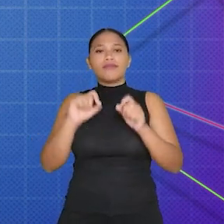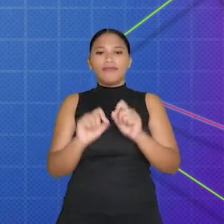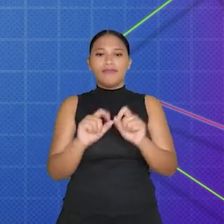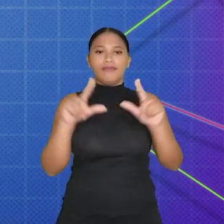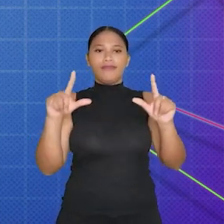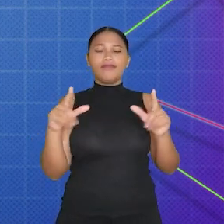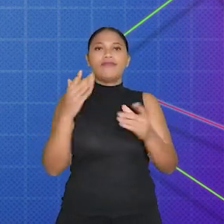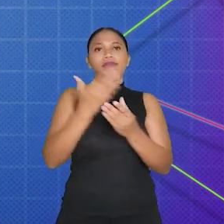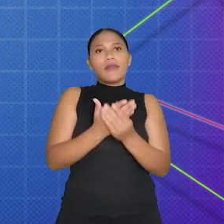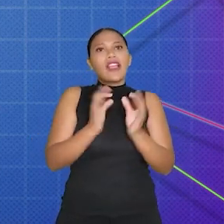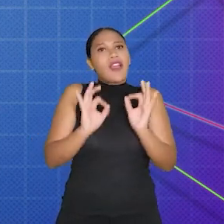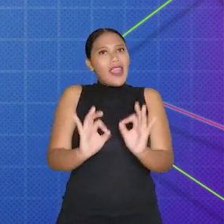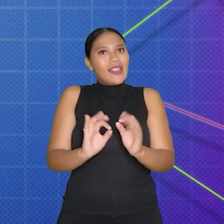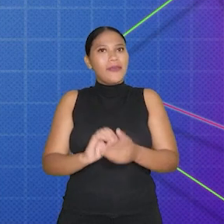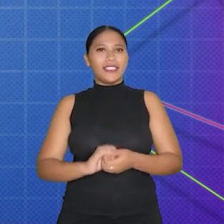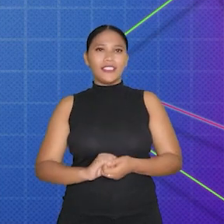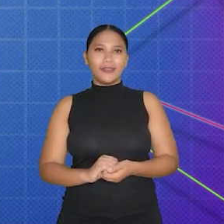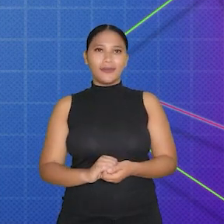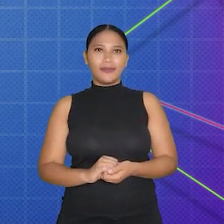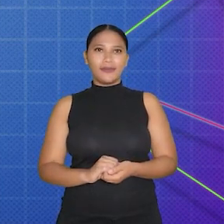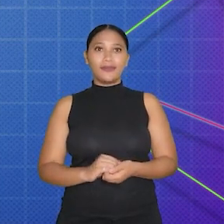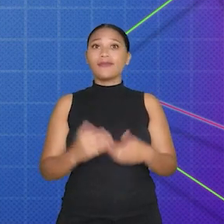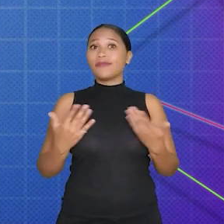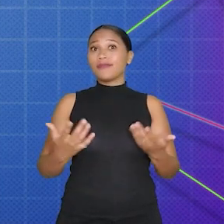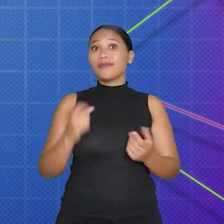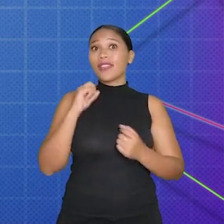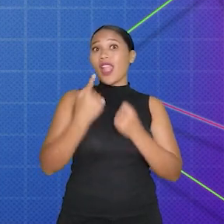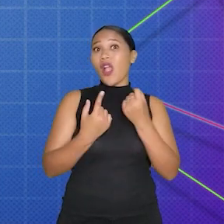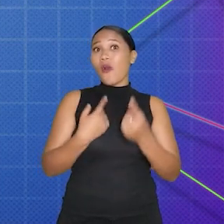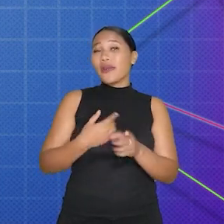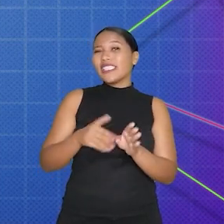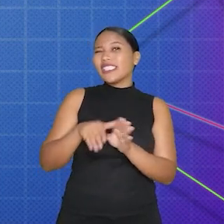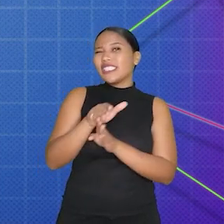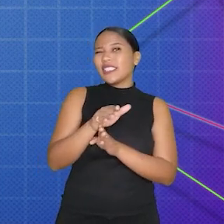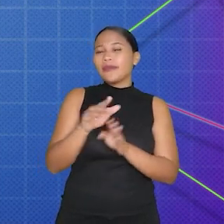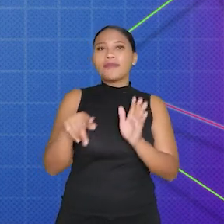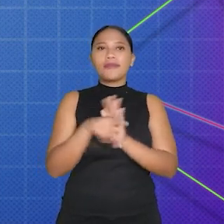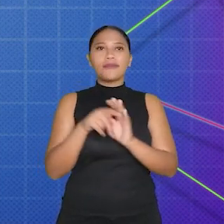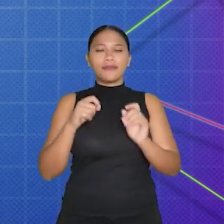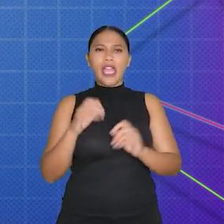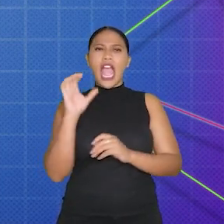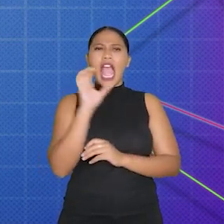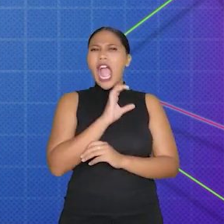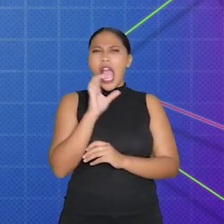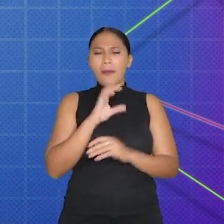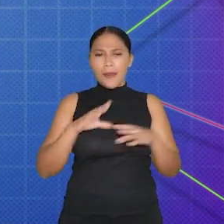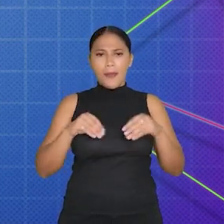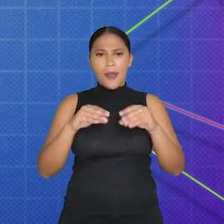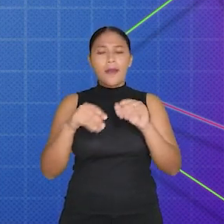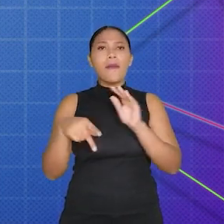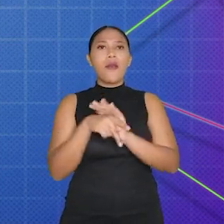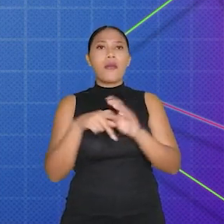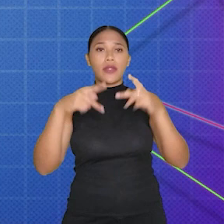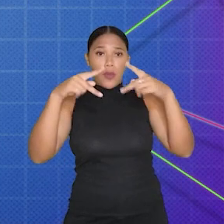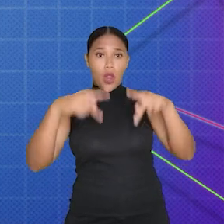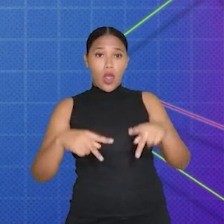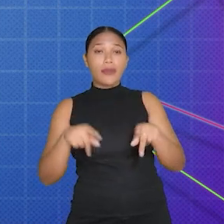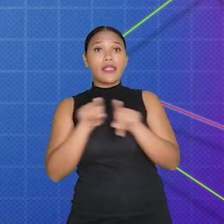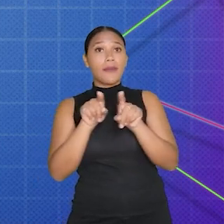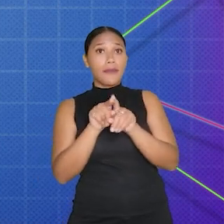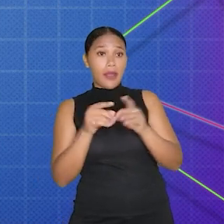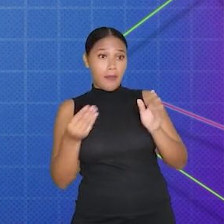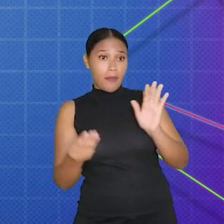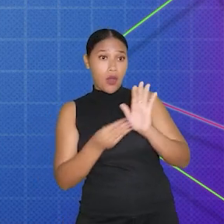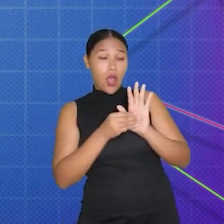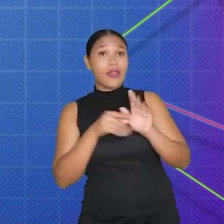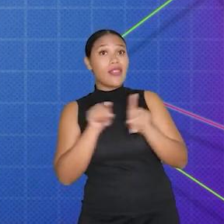pessoal para que você possa abrir e utilizar os arquivos corretamente. Aqui estão algumas dicas para acessar rapidamente a manipulação de